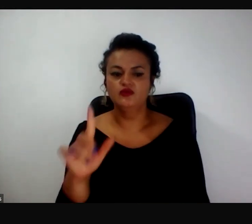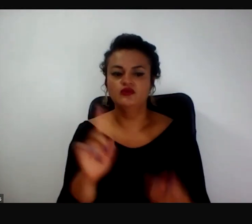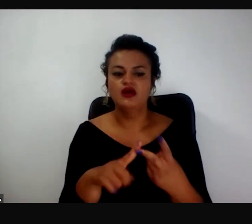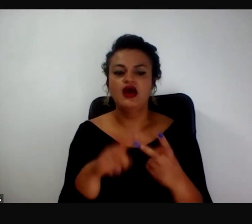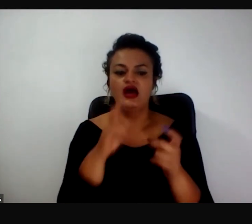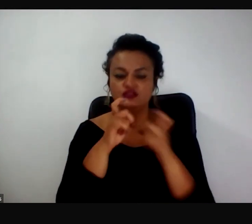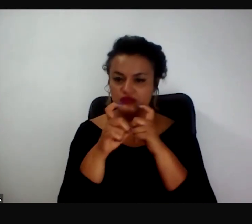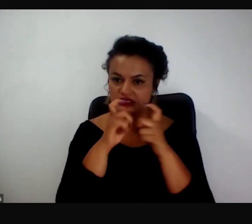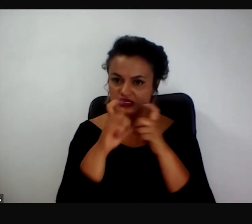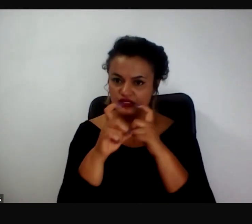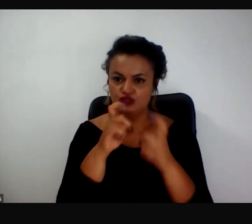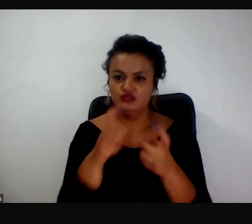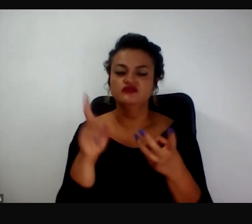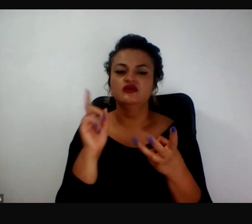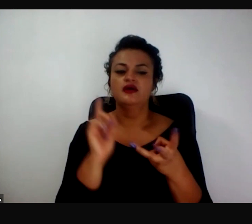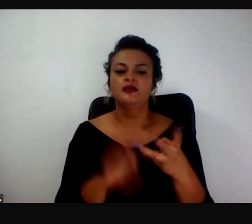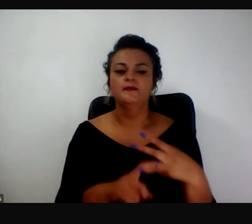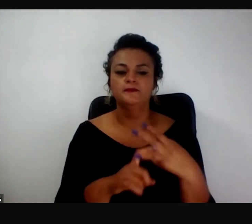da matéria